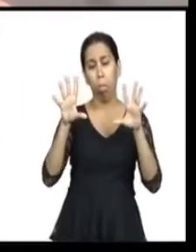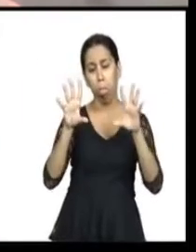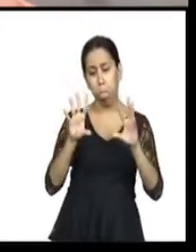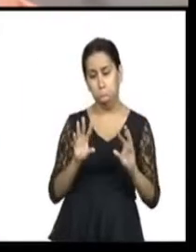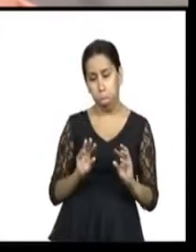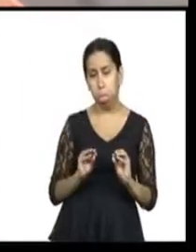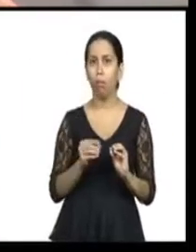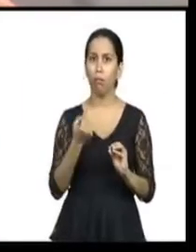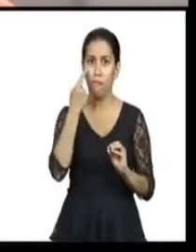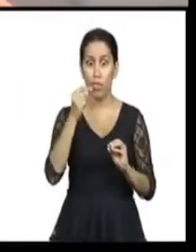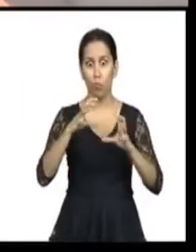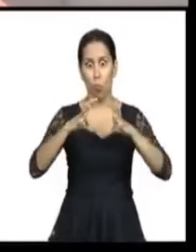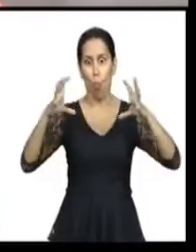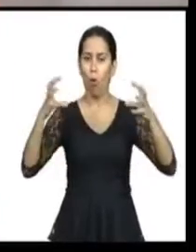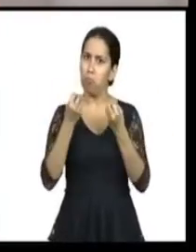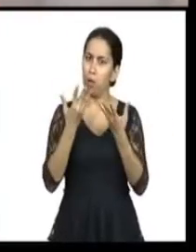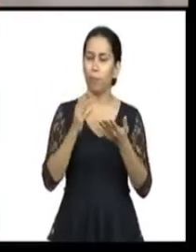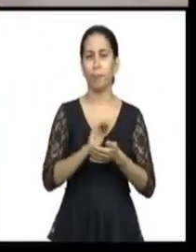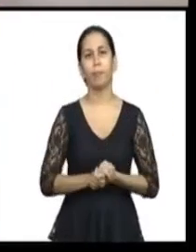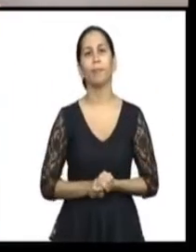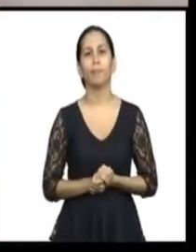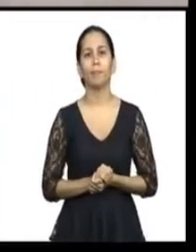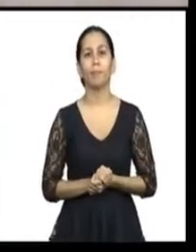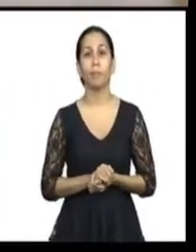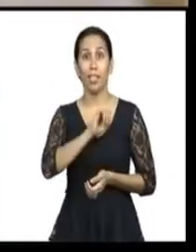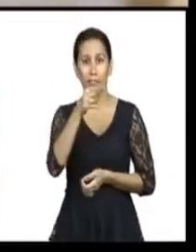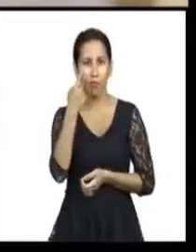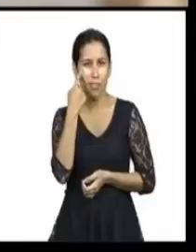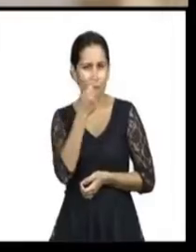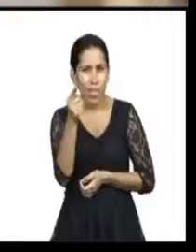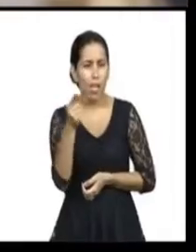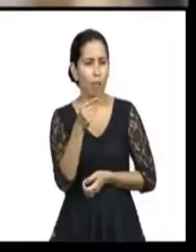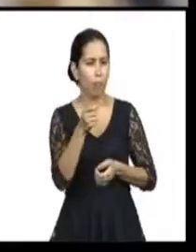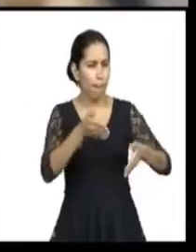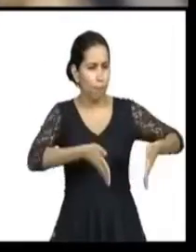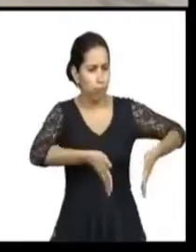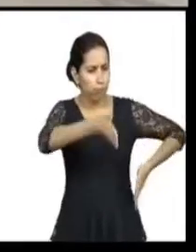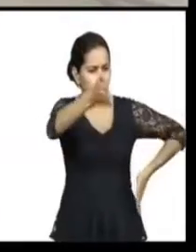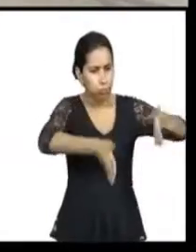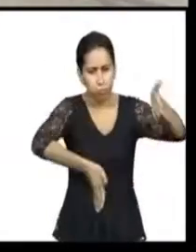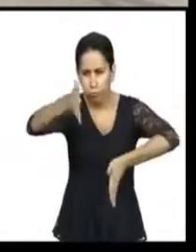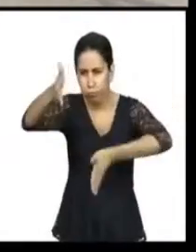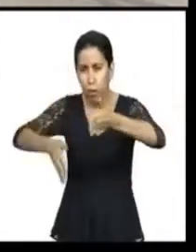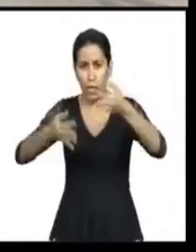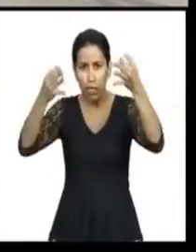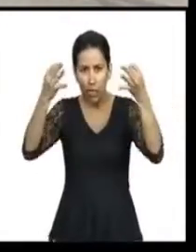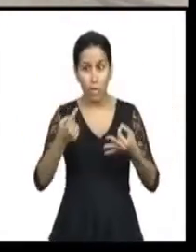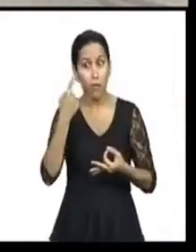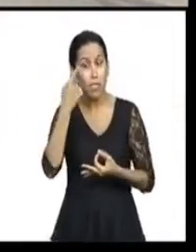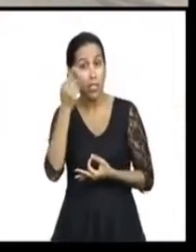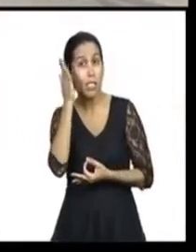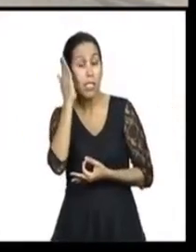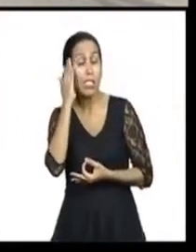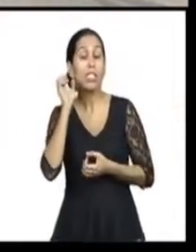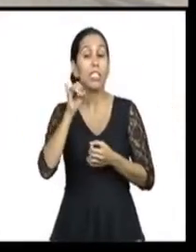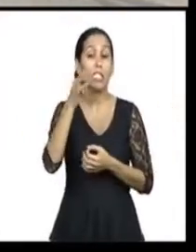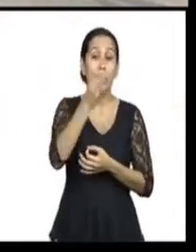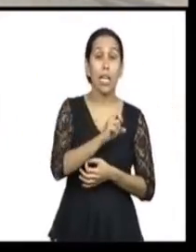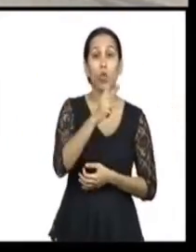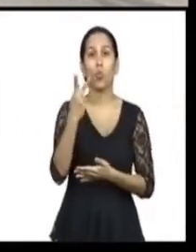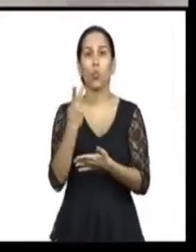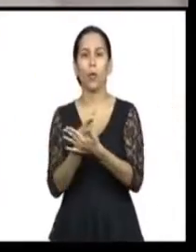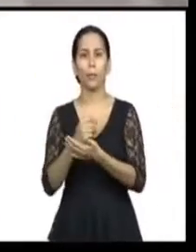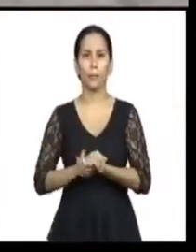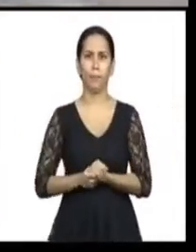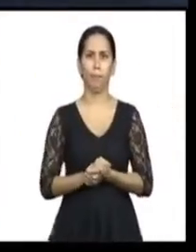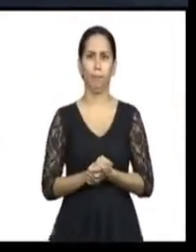Seguindo pela pista, você irá perceber que ela foi projetada para os veículos que por aqui circulam. Como regra, vias simples devem